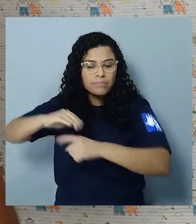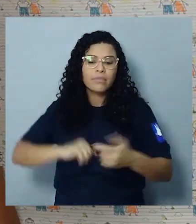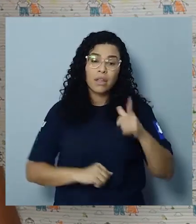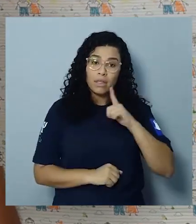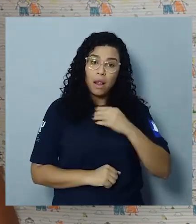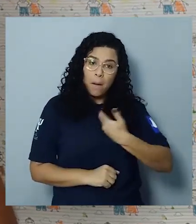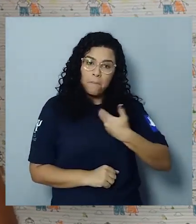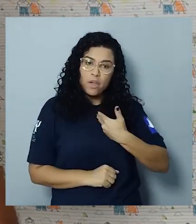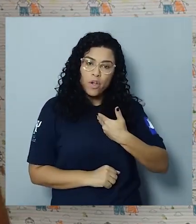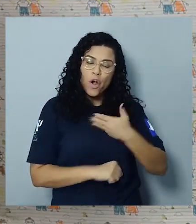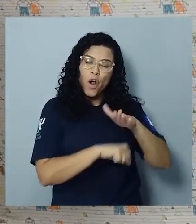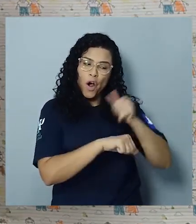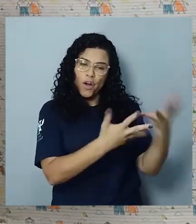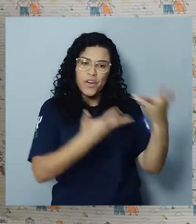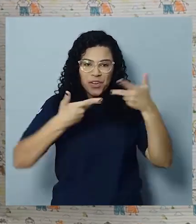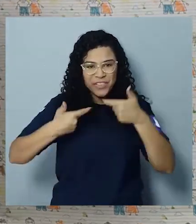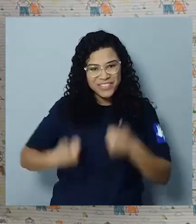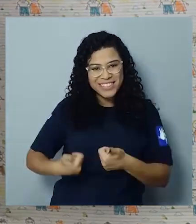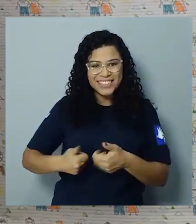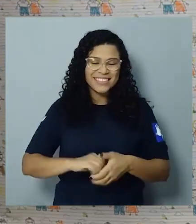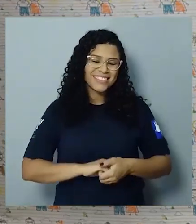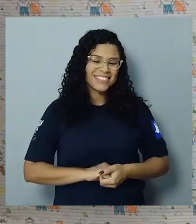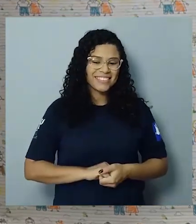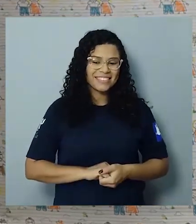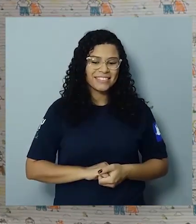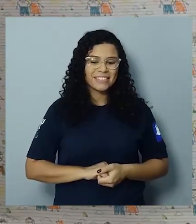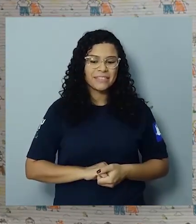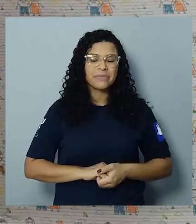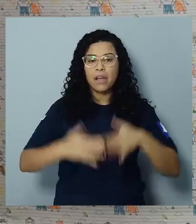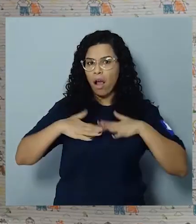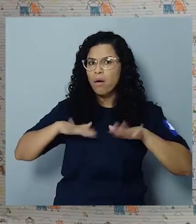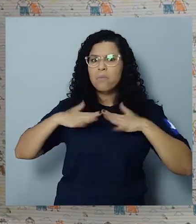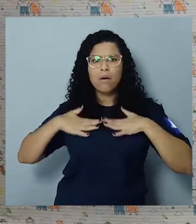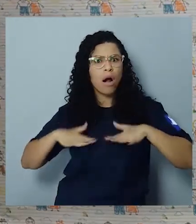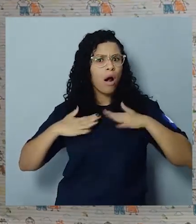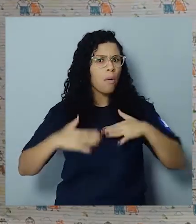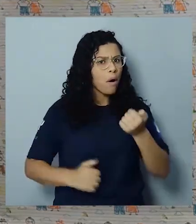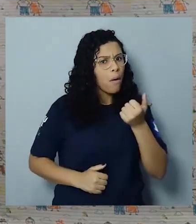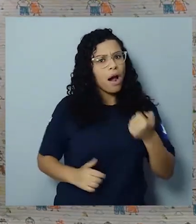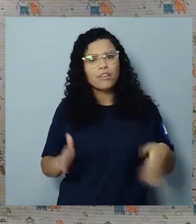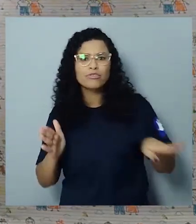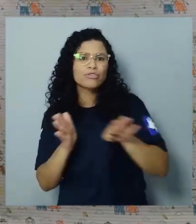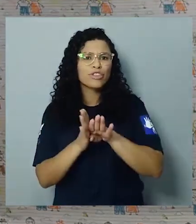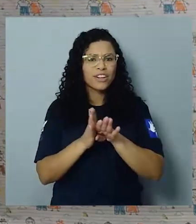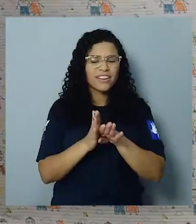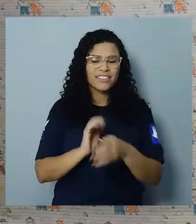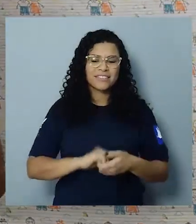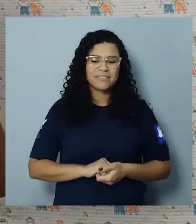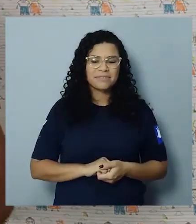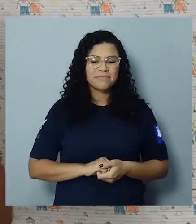que tem uma amiguinha que já está por meio Aí meu Deus tava tava tá porque eu já cheguei